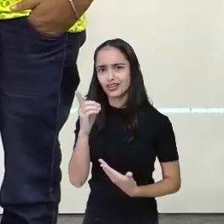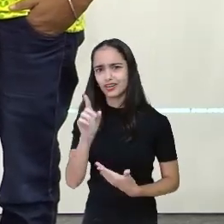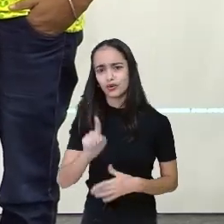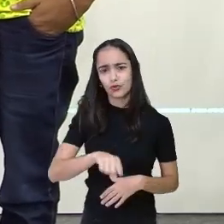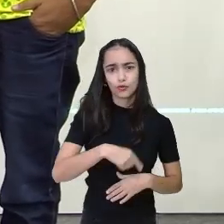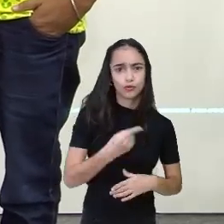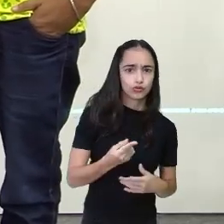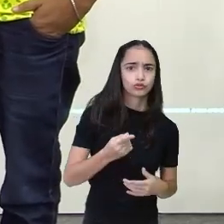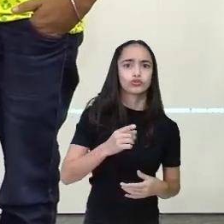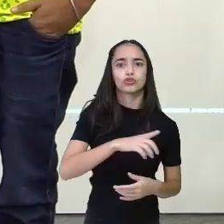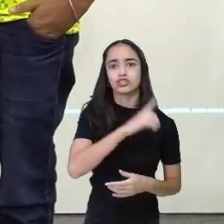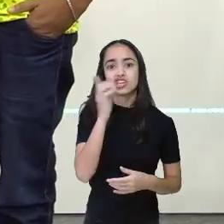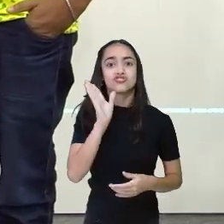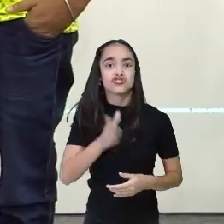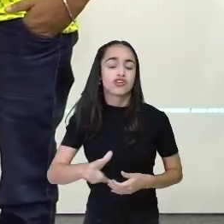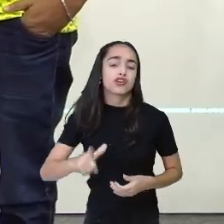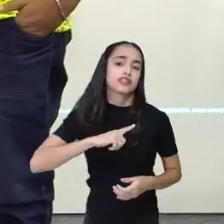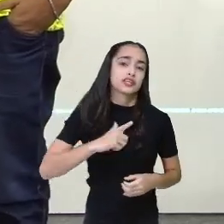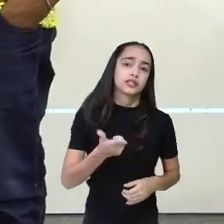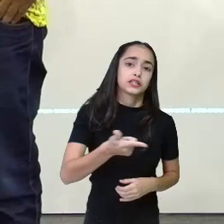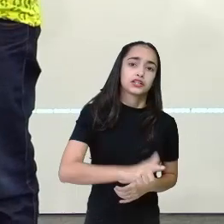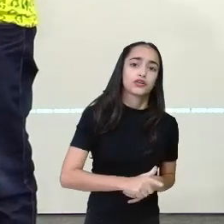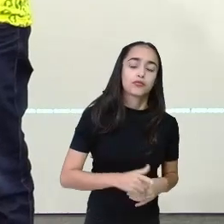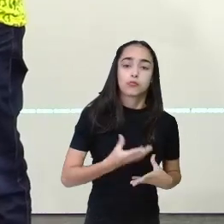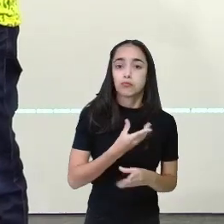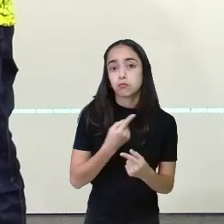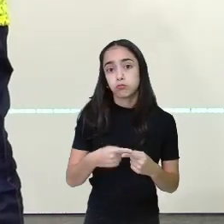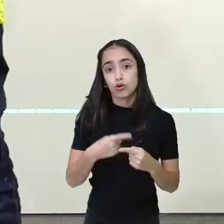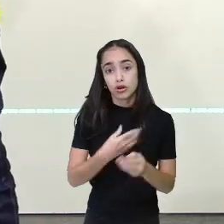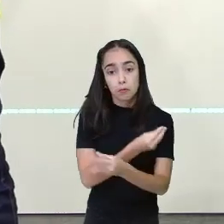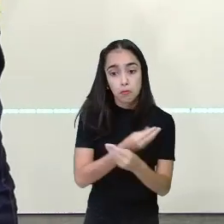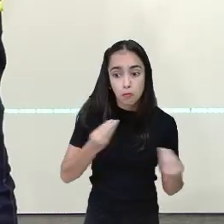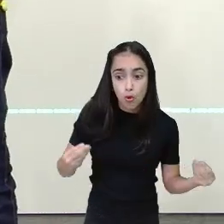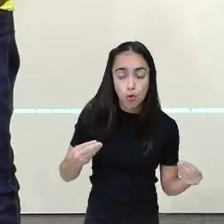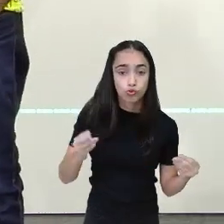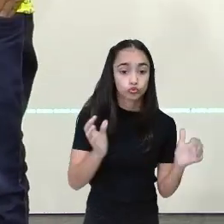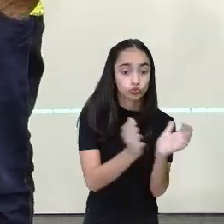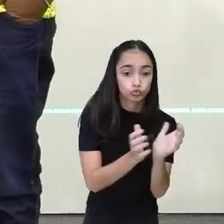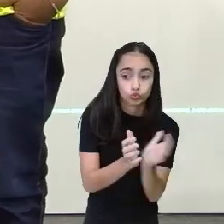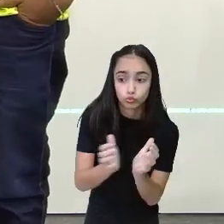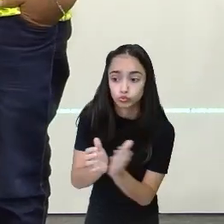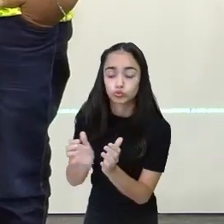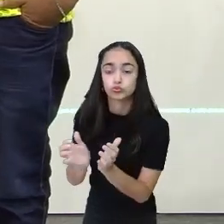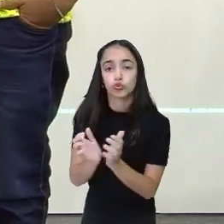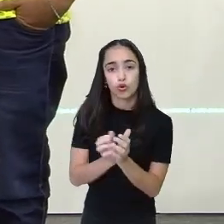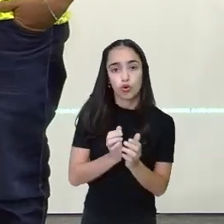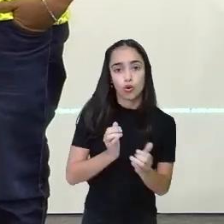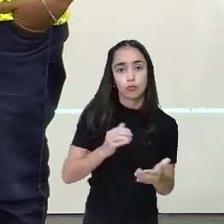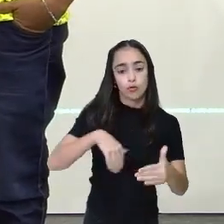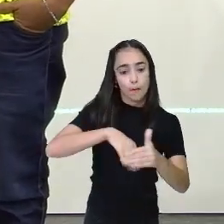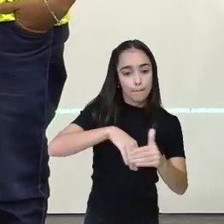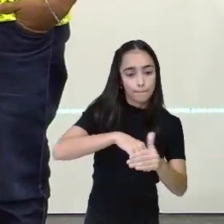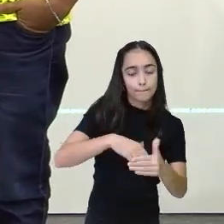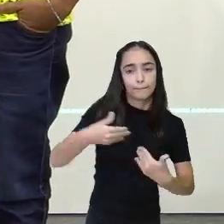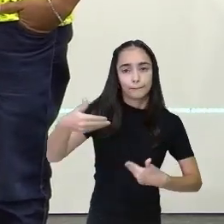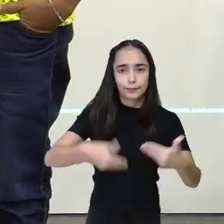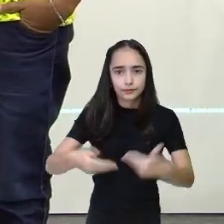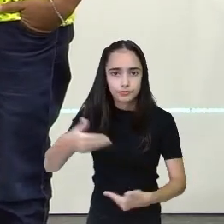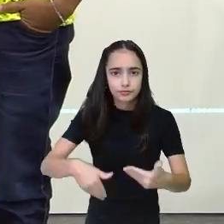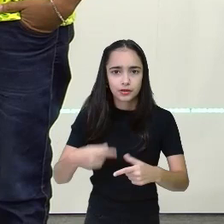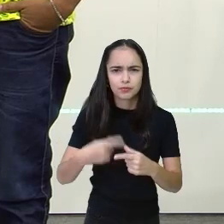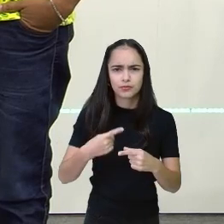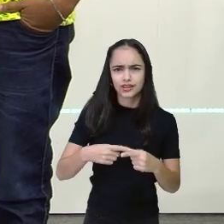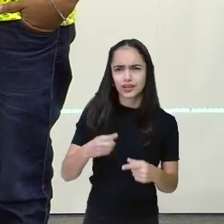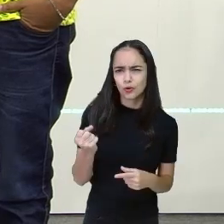adiantar esse período, porque vai ser muito time aí jogando, num período tão curto aí que é a Copa do Muito Mundo. time. Pois é, até porque serão quantas seleções a